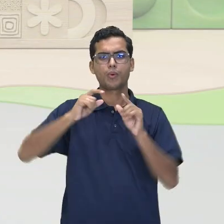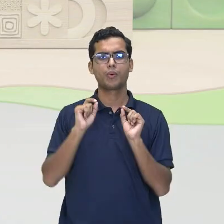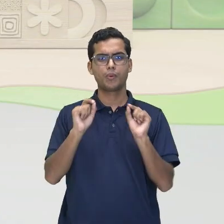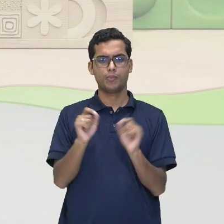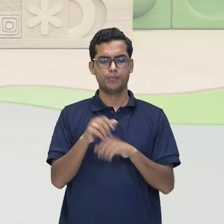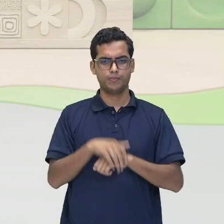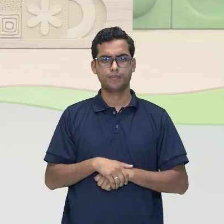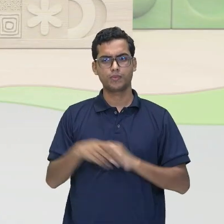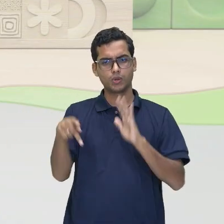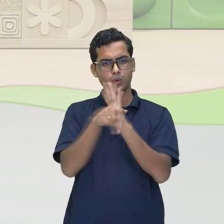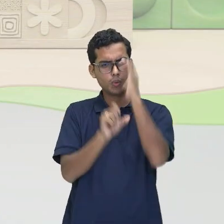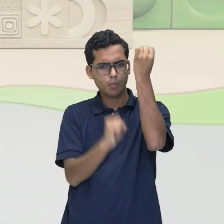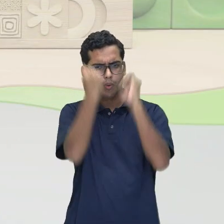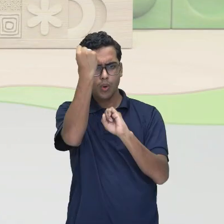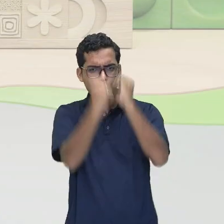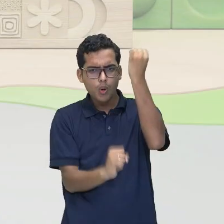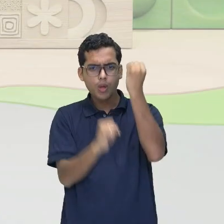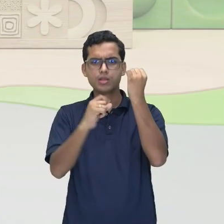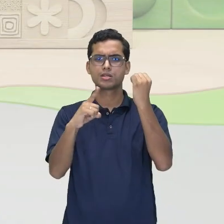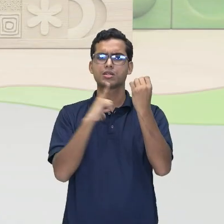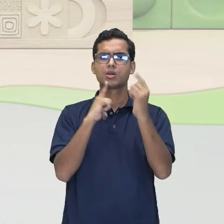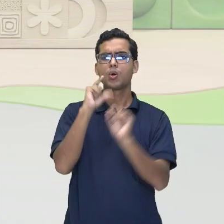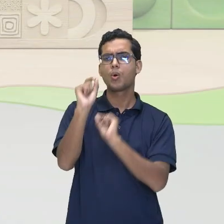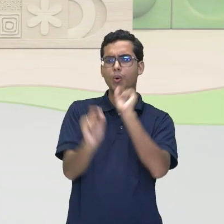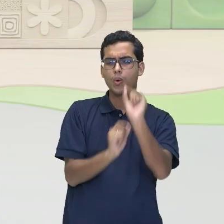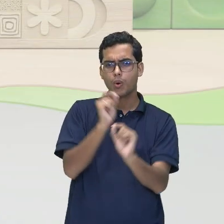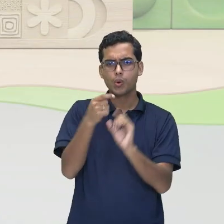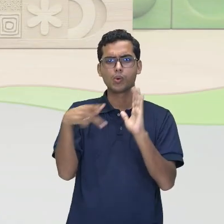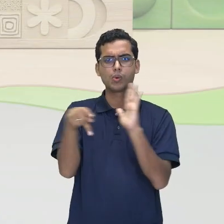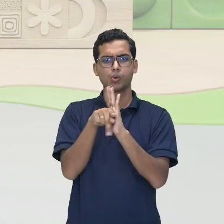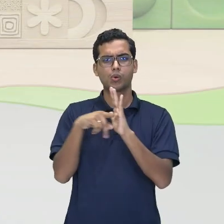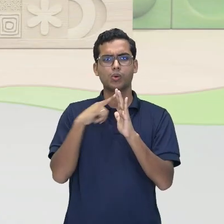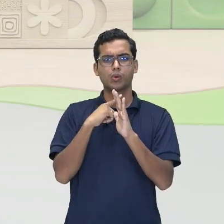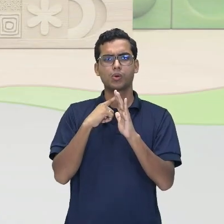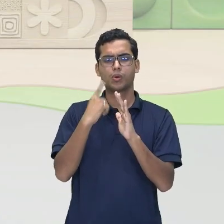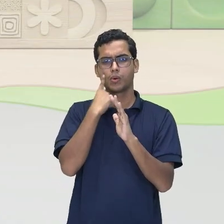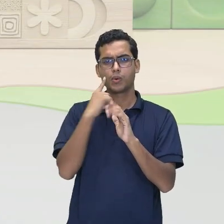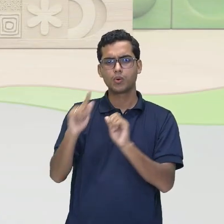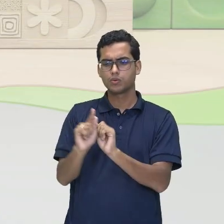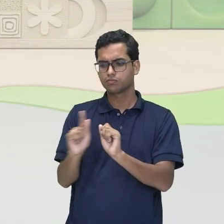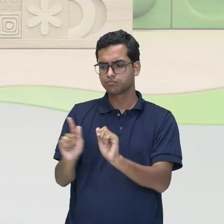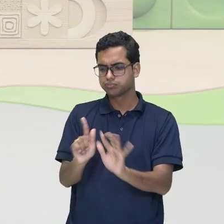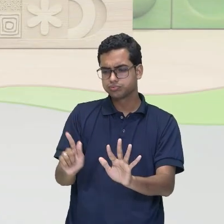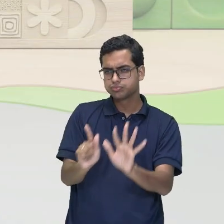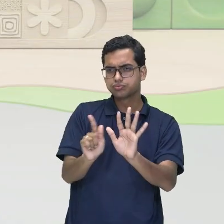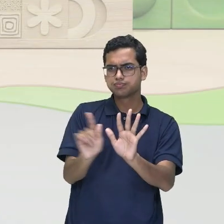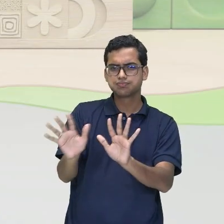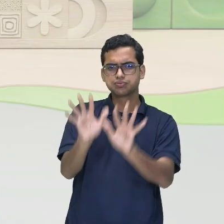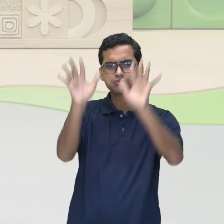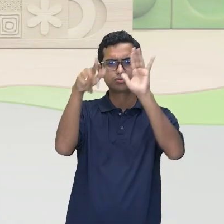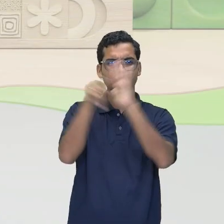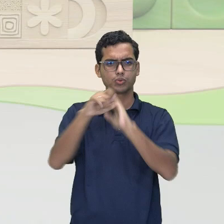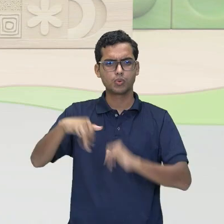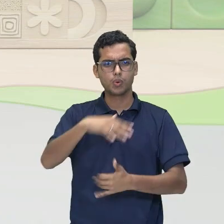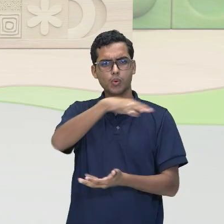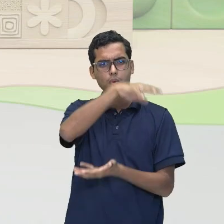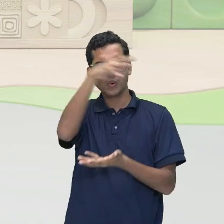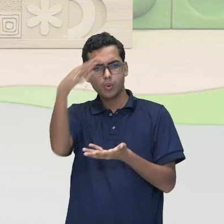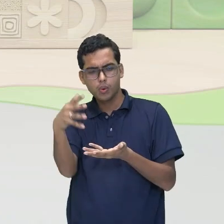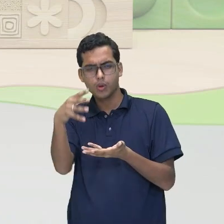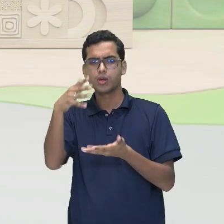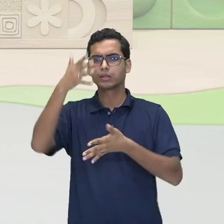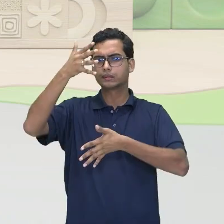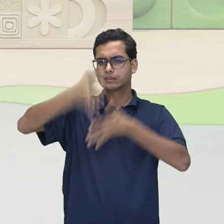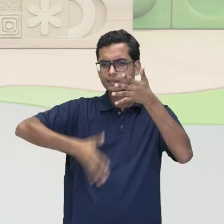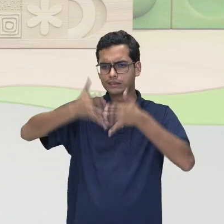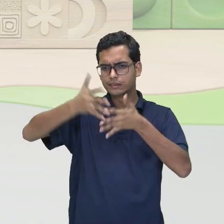de indústrias, né, havia a eliminação para a atmosfera de gases que faziam uma interferência